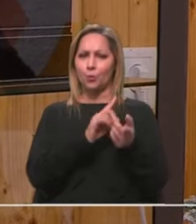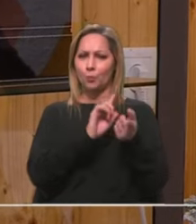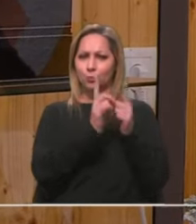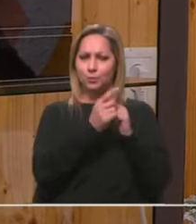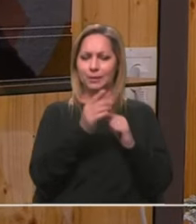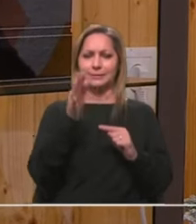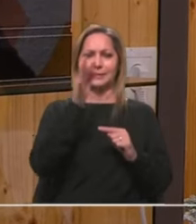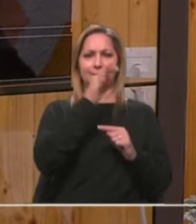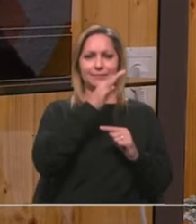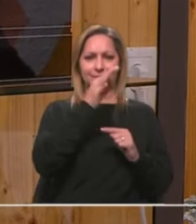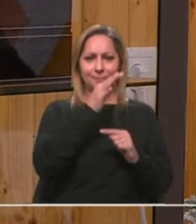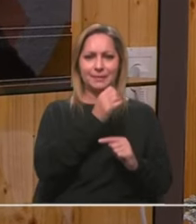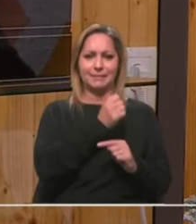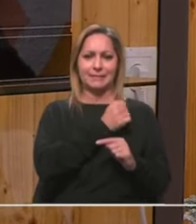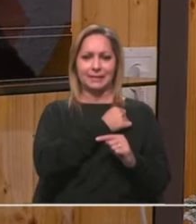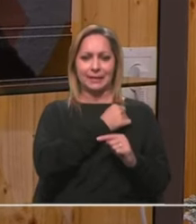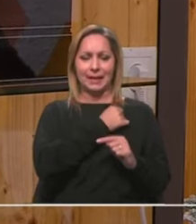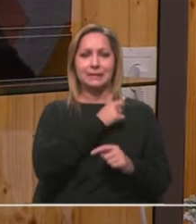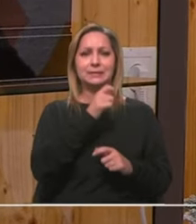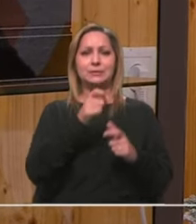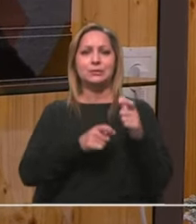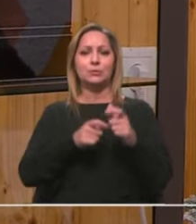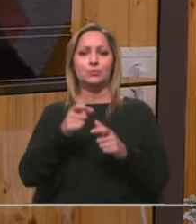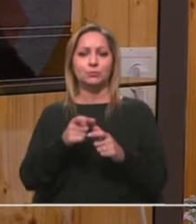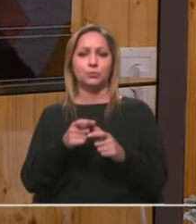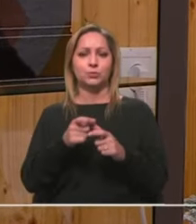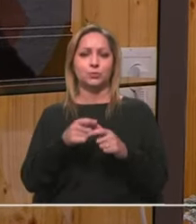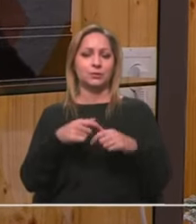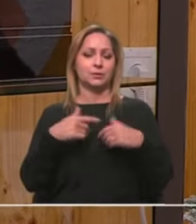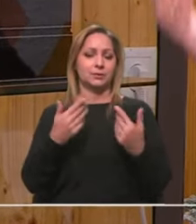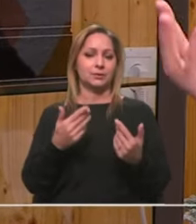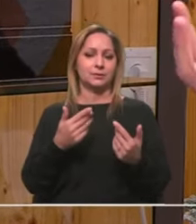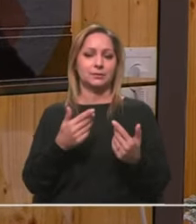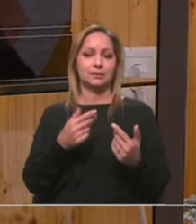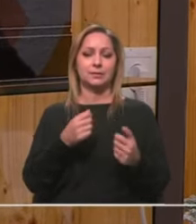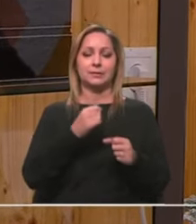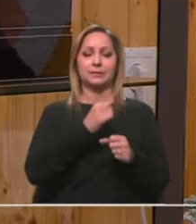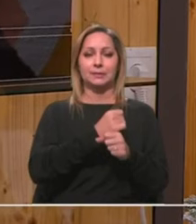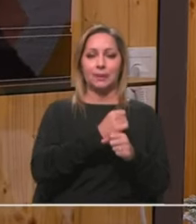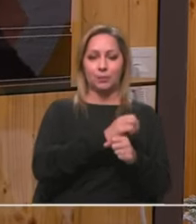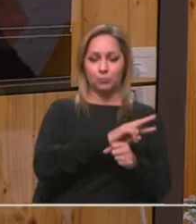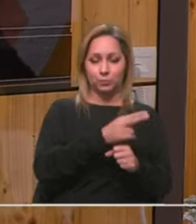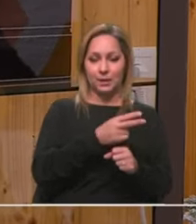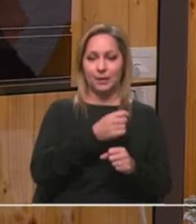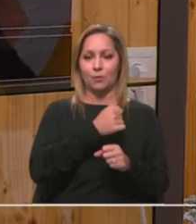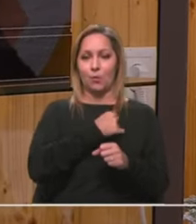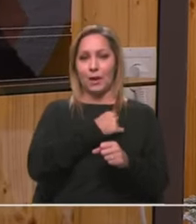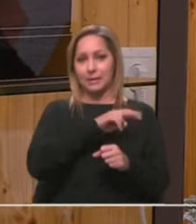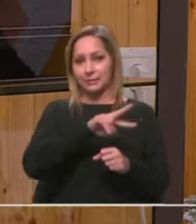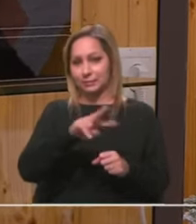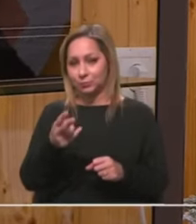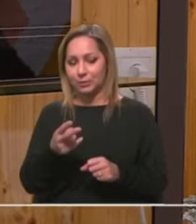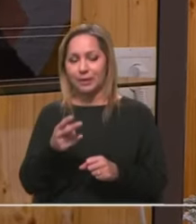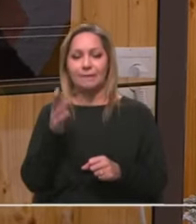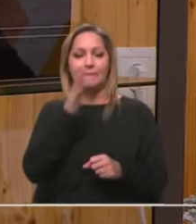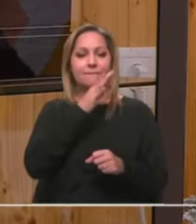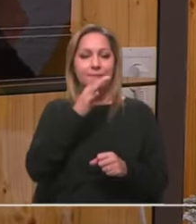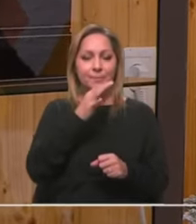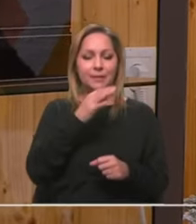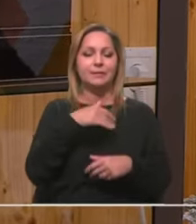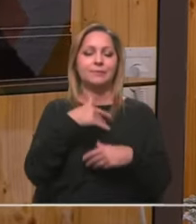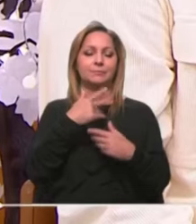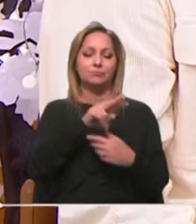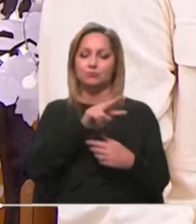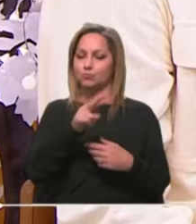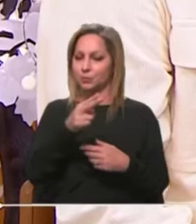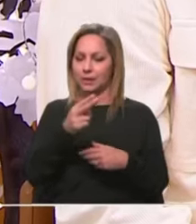e doméstico. Podem ter sido pessoas que mudaram os seus empregos e tiveram que mudar de casa. Pronto, mudanças familiares e domésticas